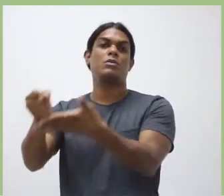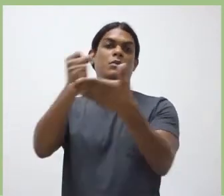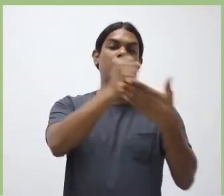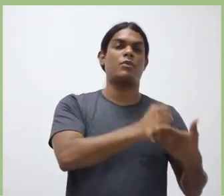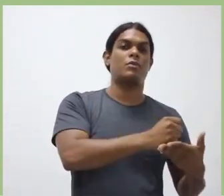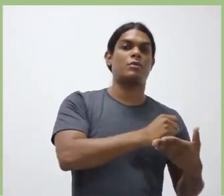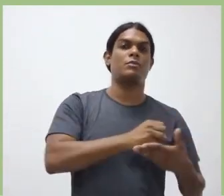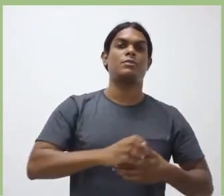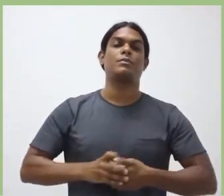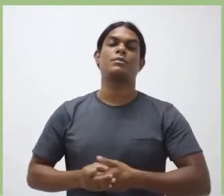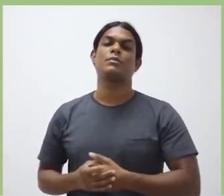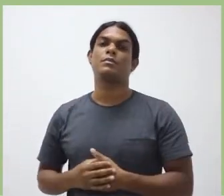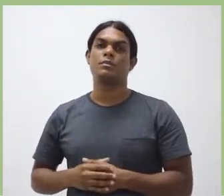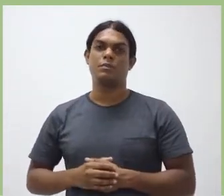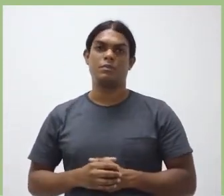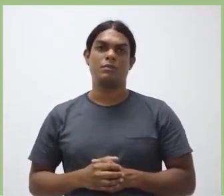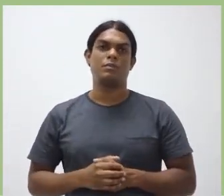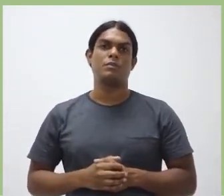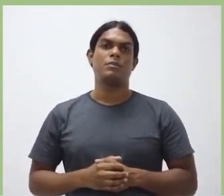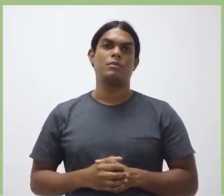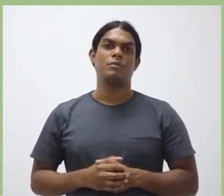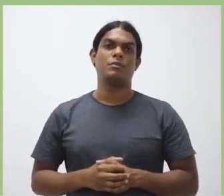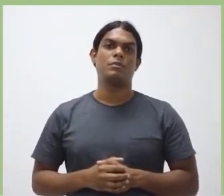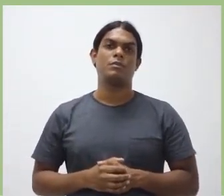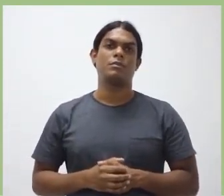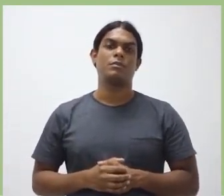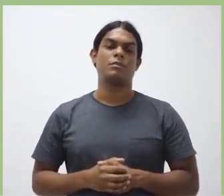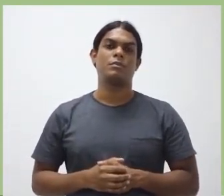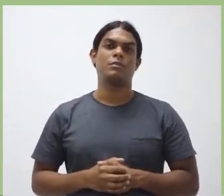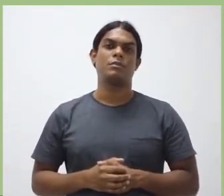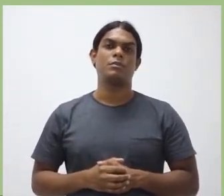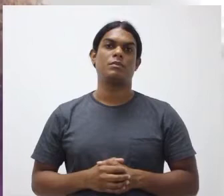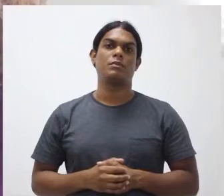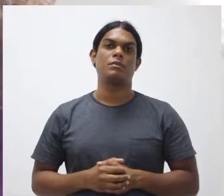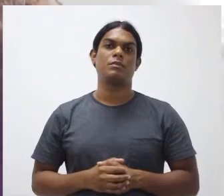container retorne vazio até o Porto de Santos novamente.